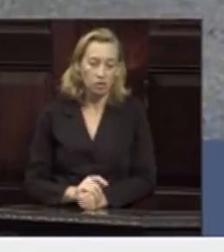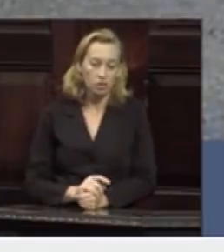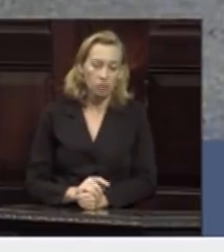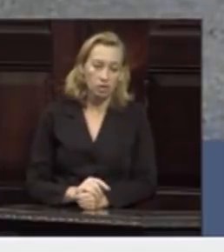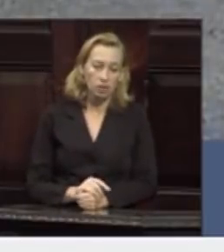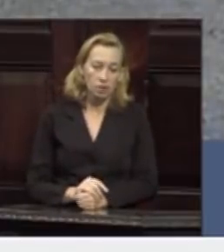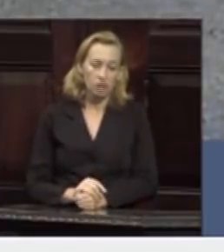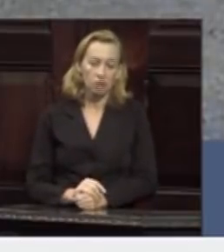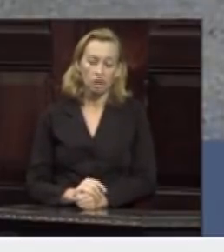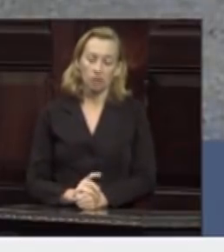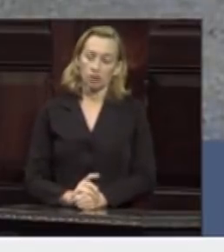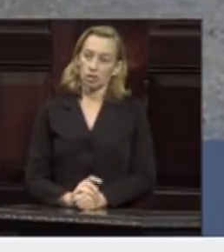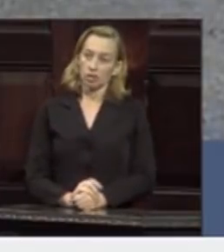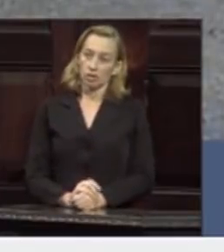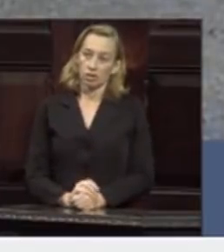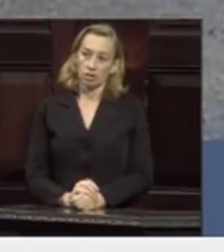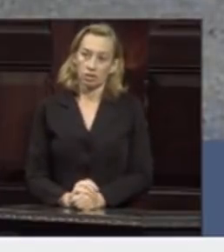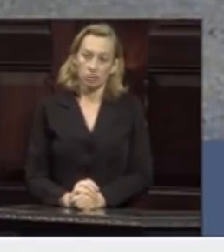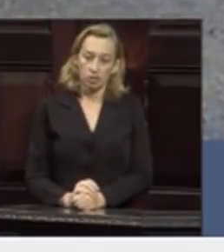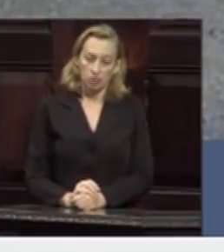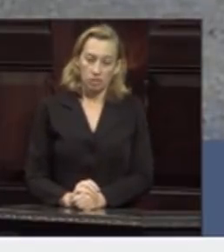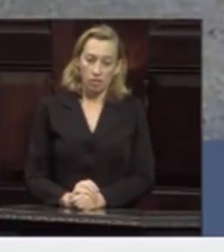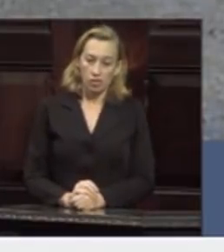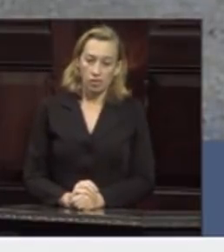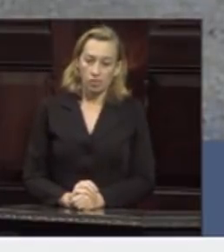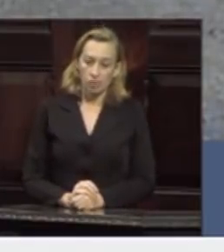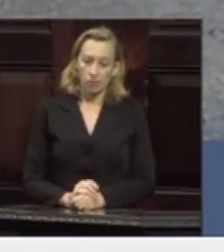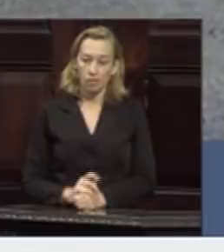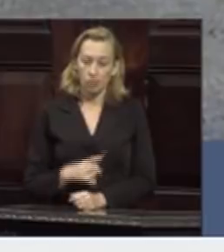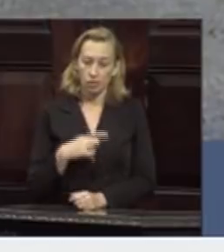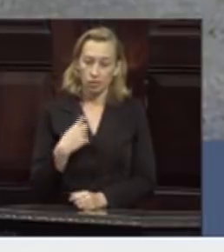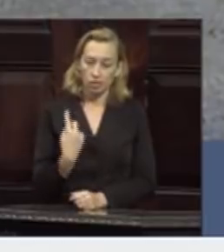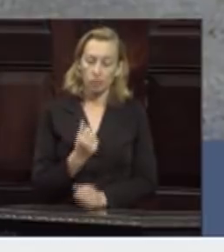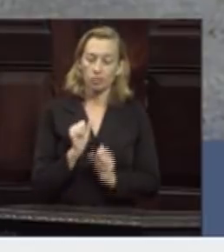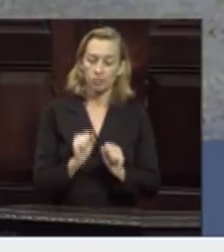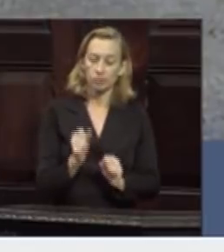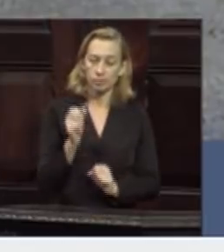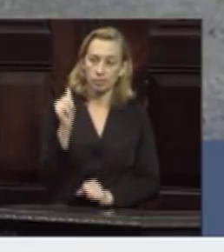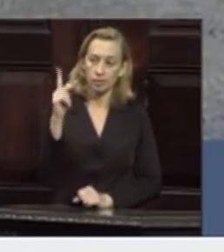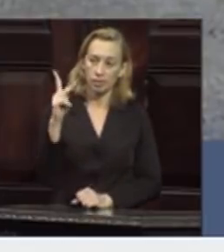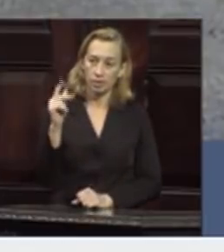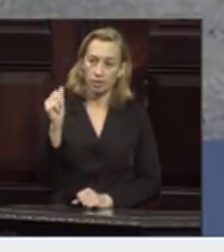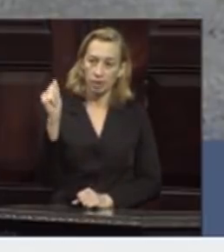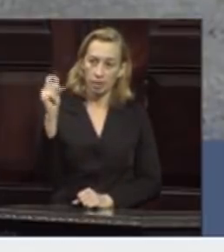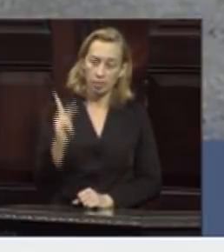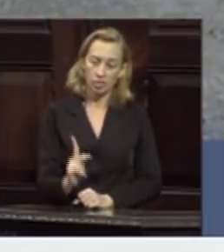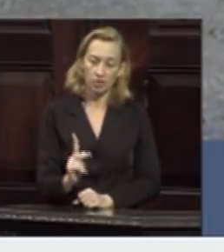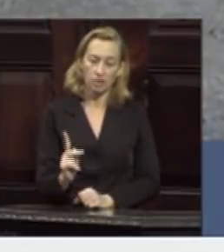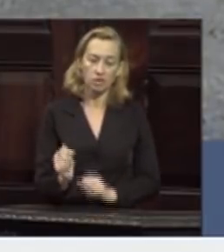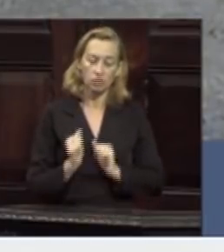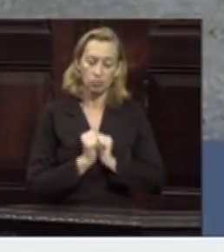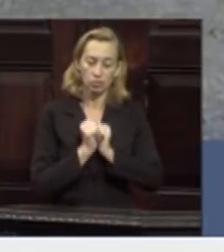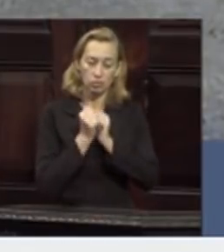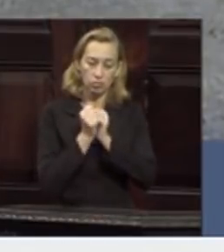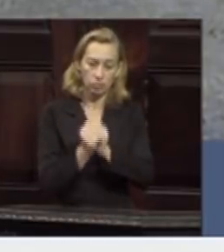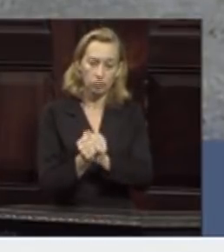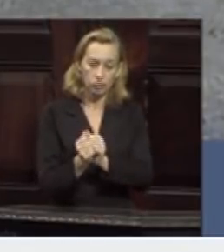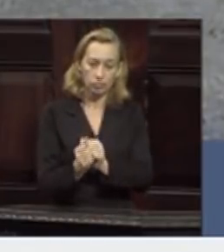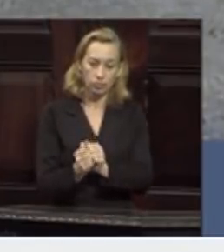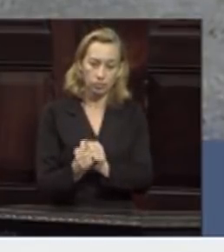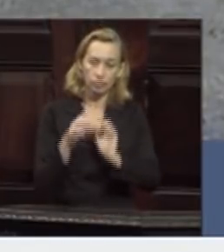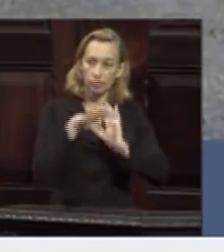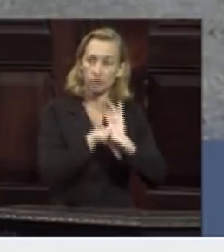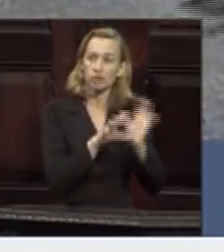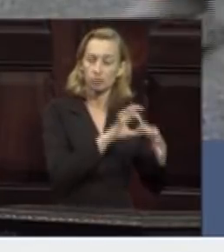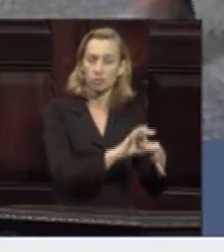as bancadas até, para favorecer a aprovação, possam pactuar se quer apresentar emendas, se isso for possível,